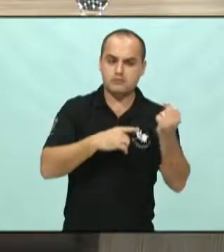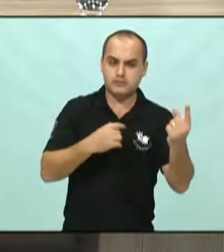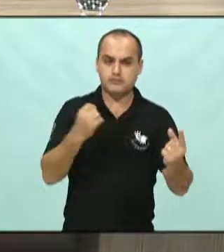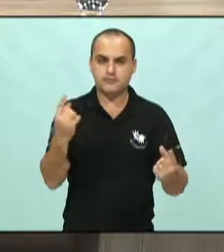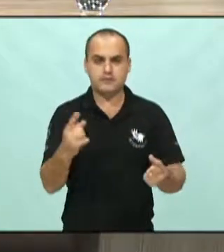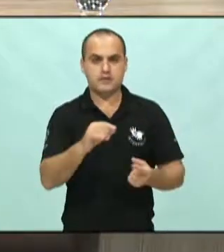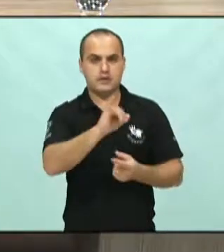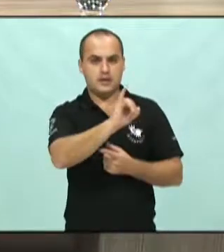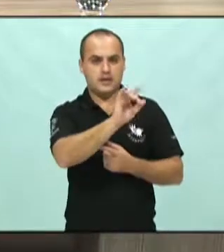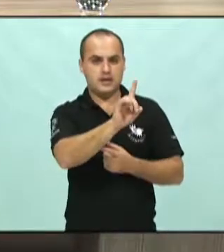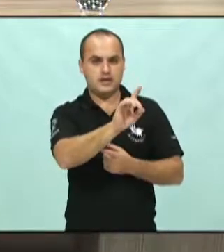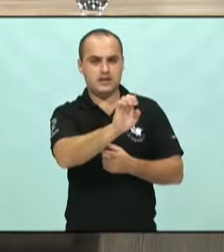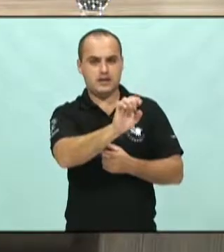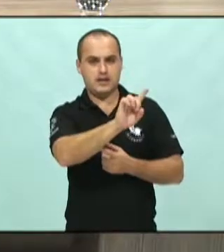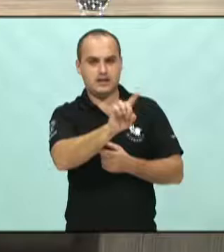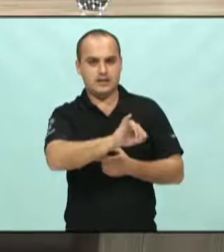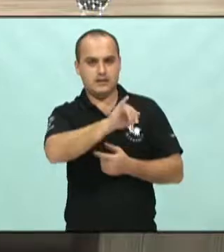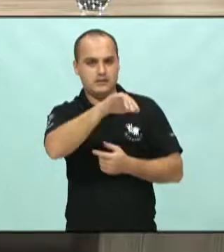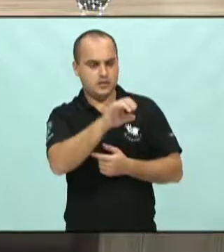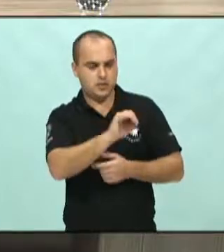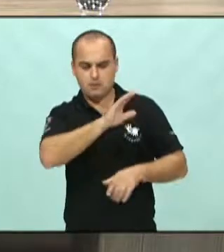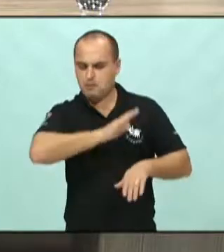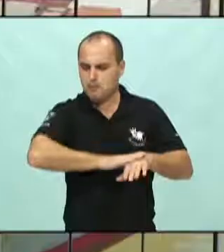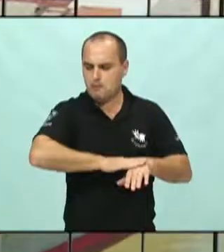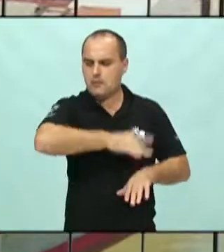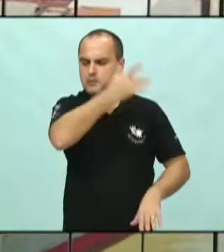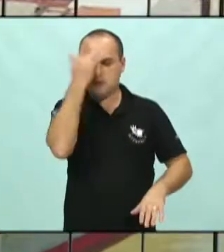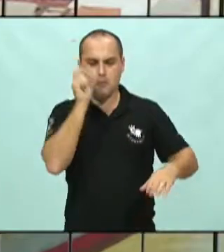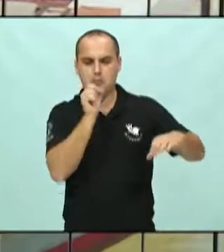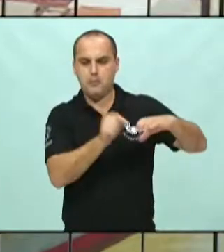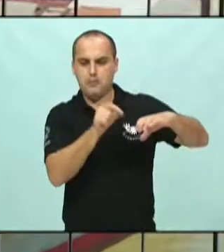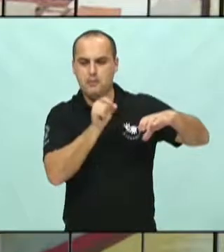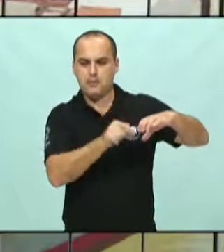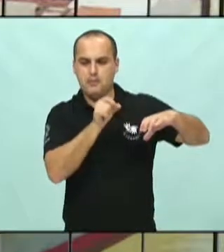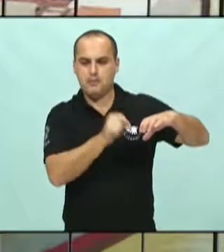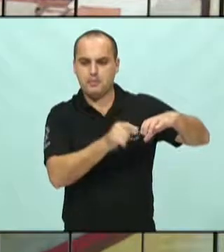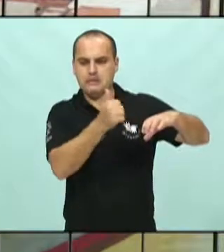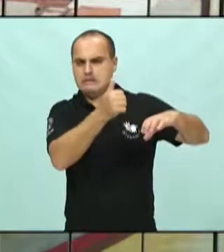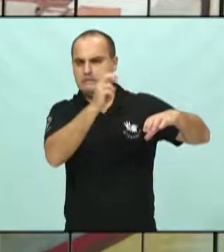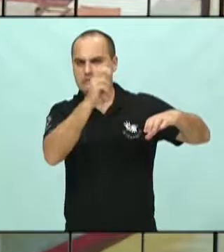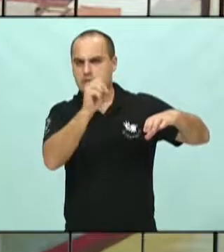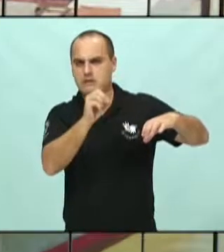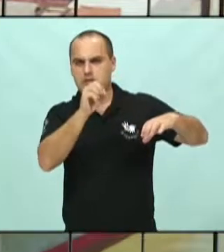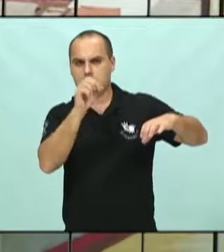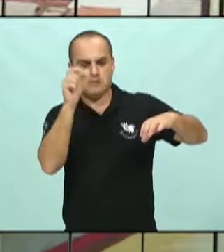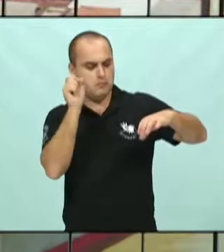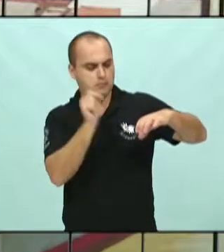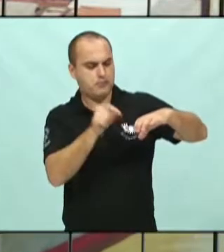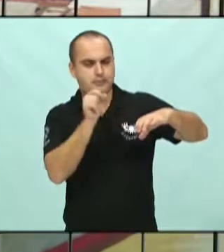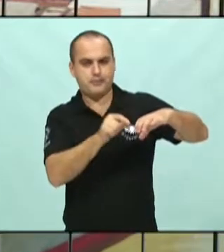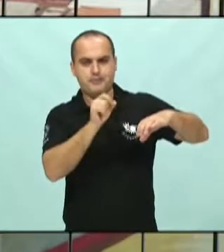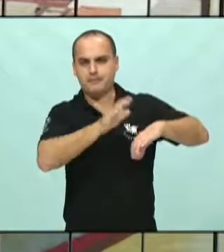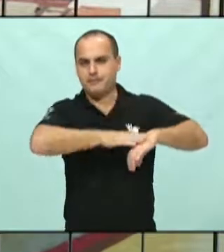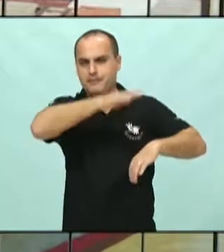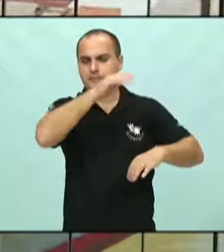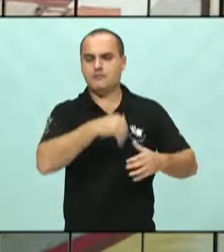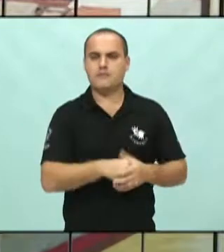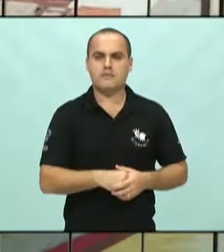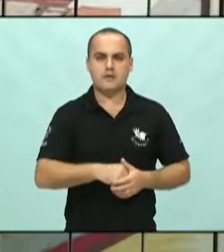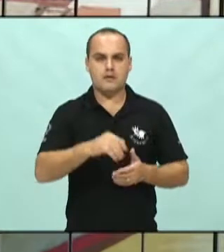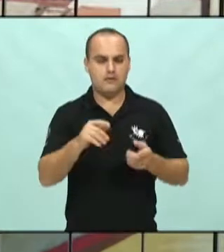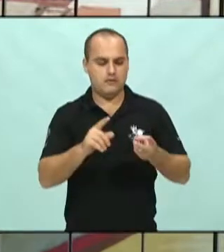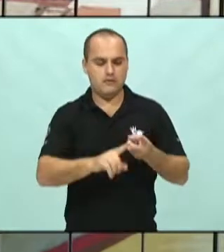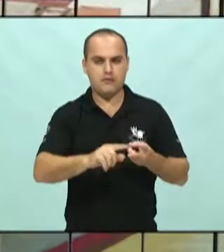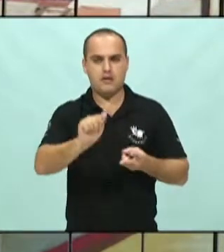eles o Idés de Moreira, que foi o maior artilheiro da história do clube, né, com mais de 150 gols. O Aquiles